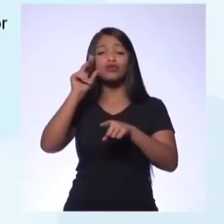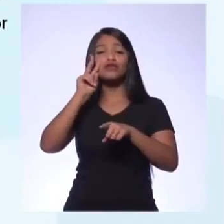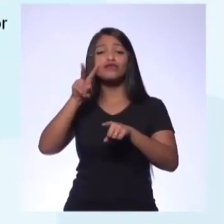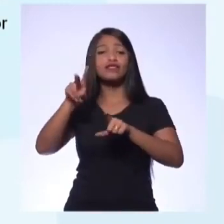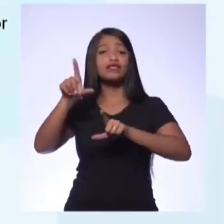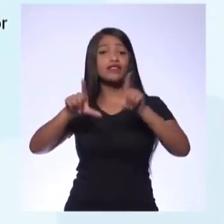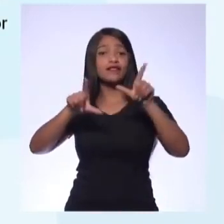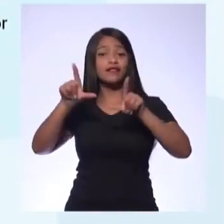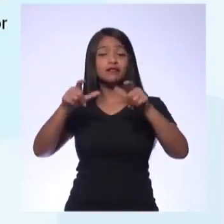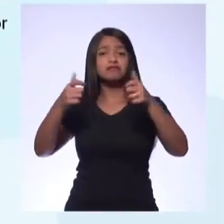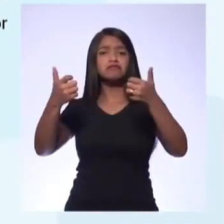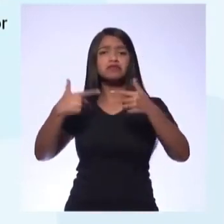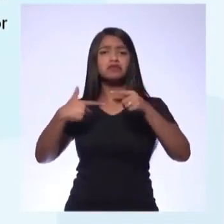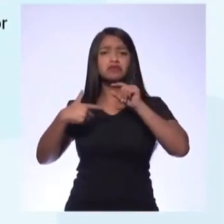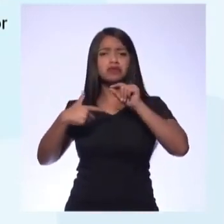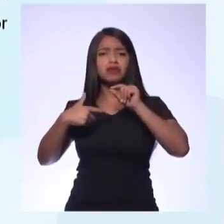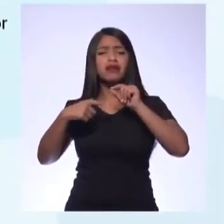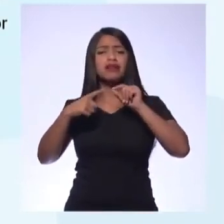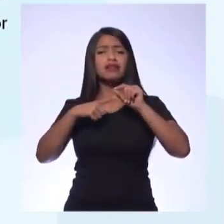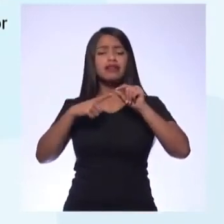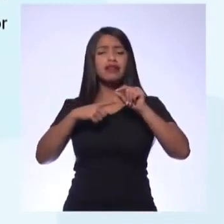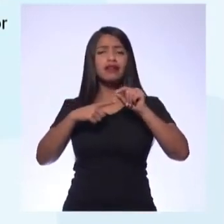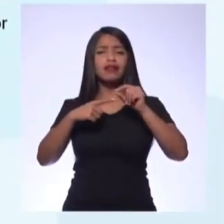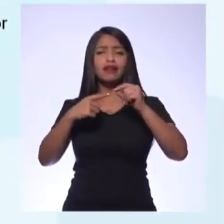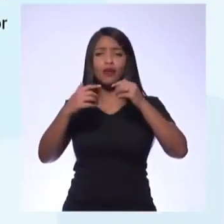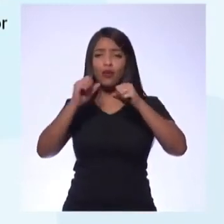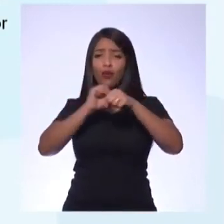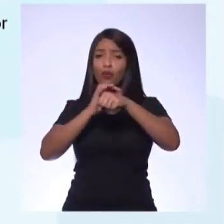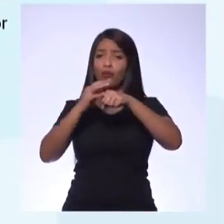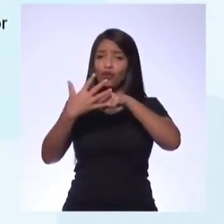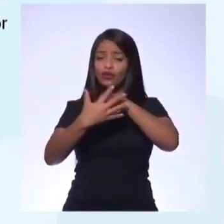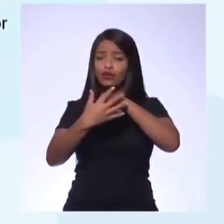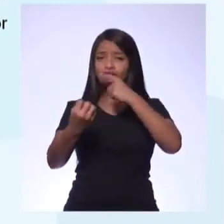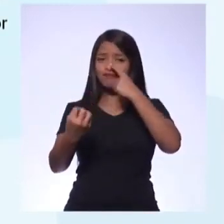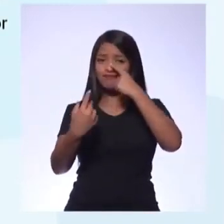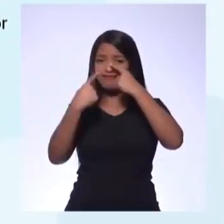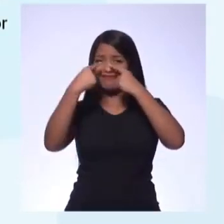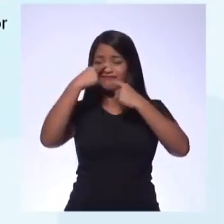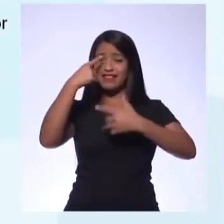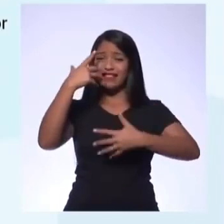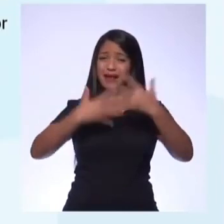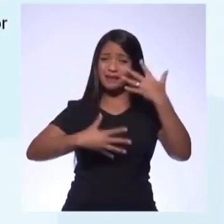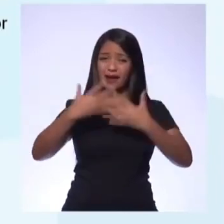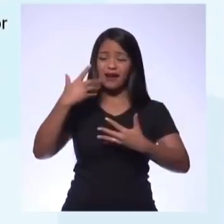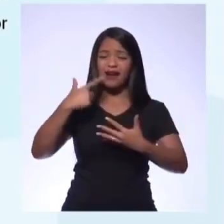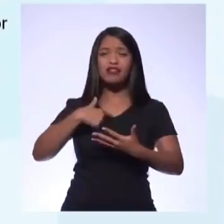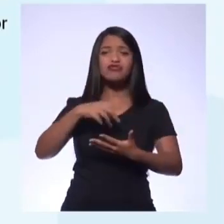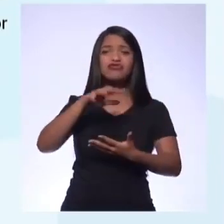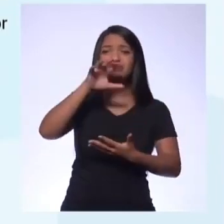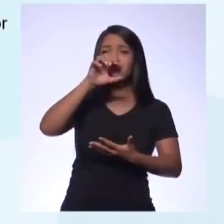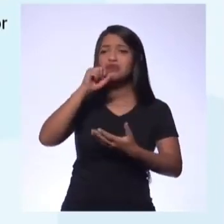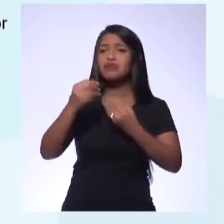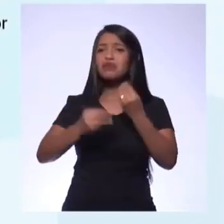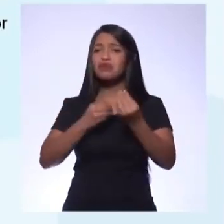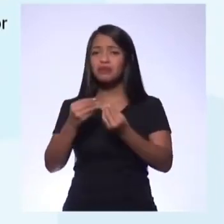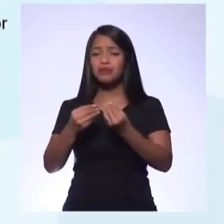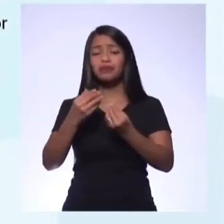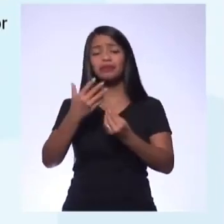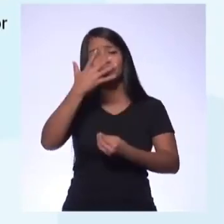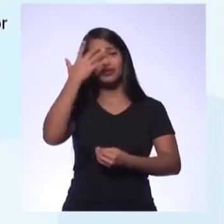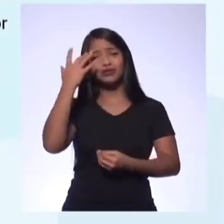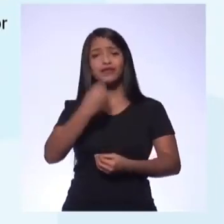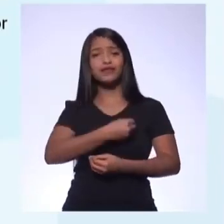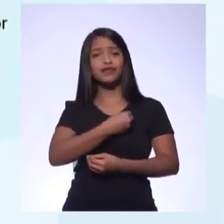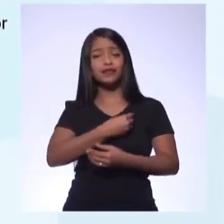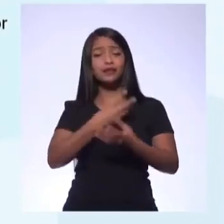até alucinações relacionadas ao cheiro, etc. e tal. E atrapalhando a qualidade de vida das pessoas. Né? E